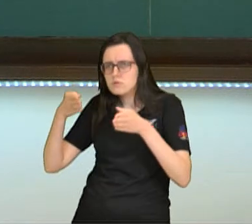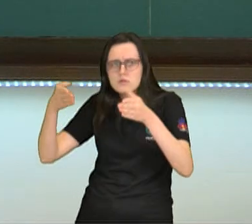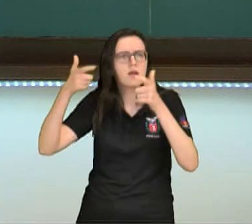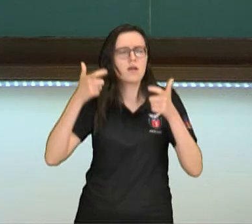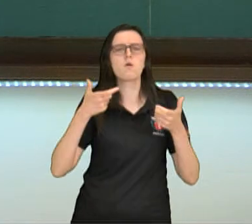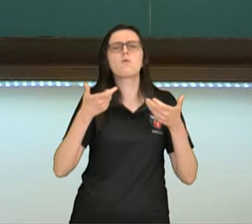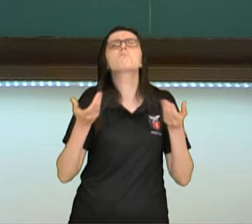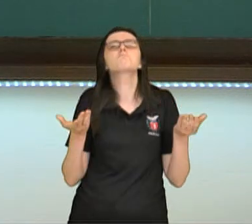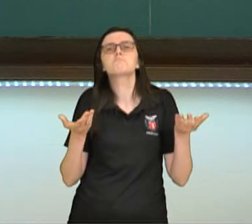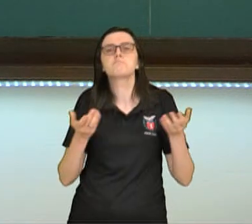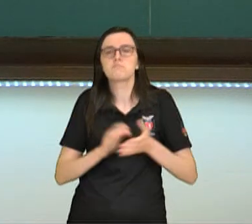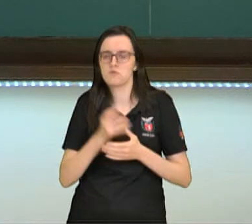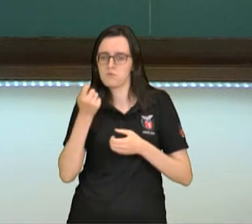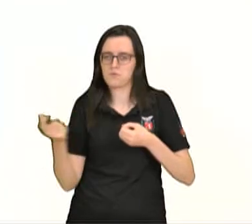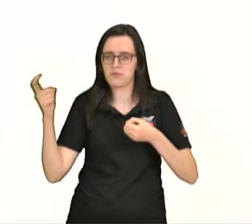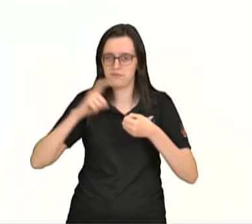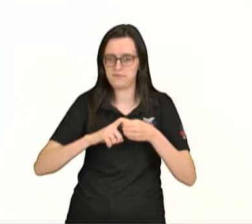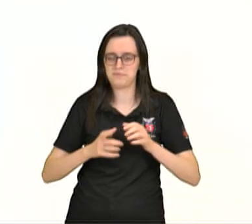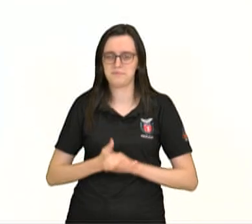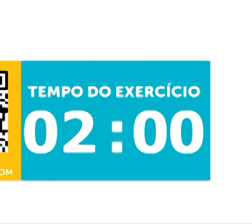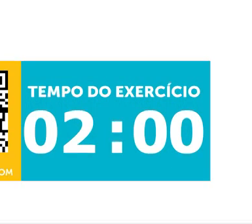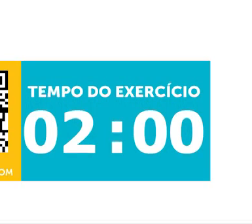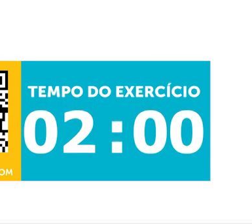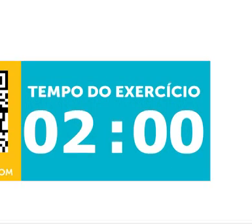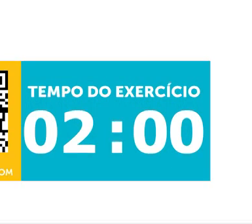para se orientar? Logo voltamos.